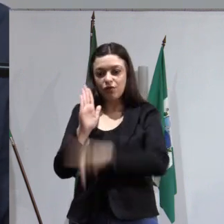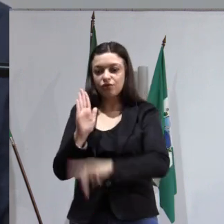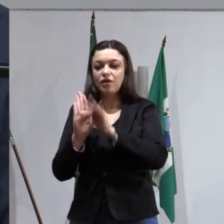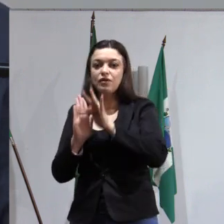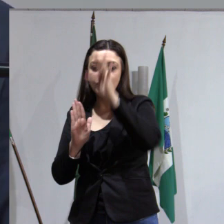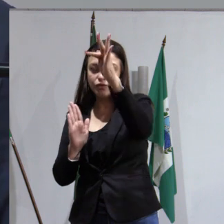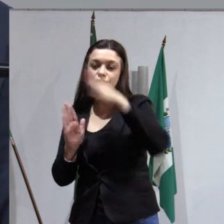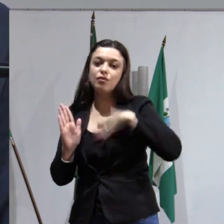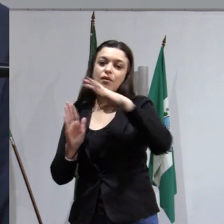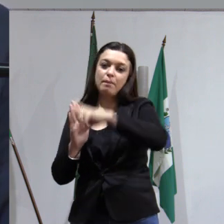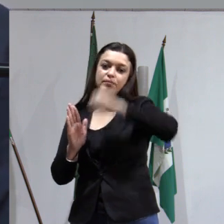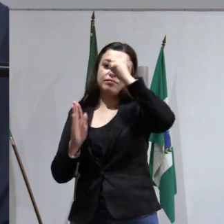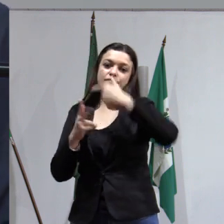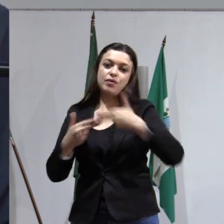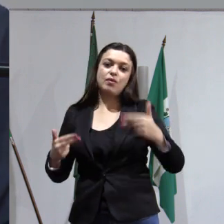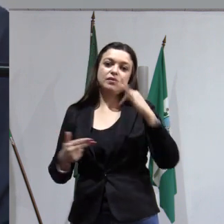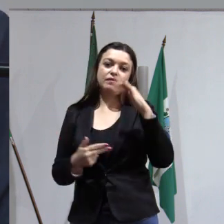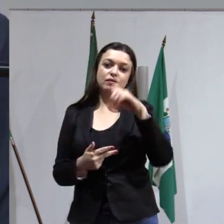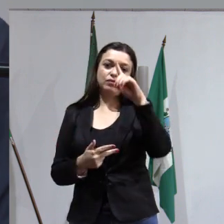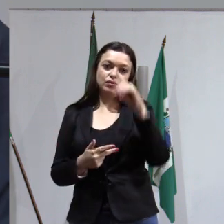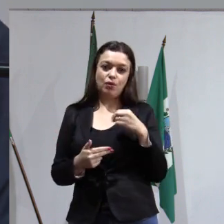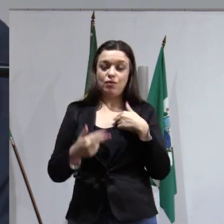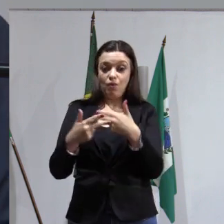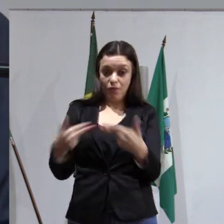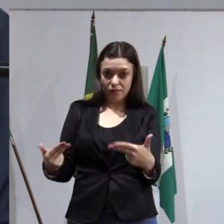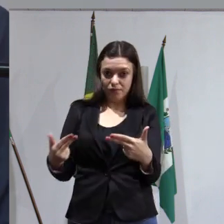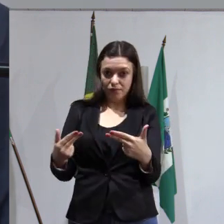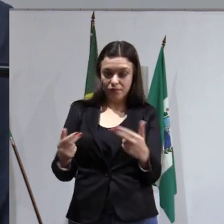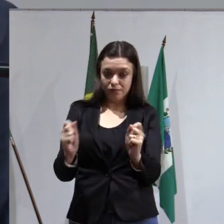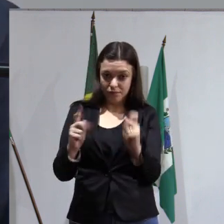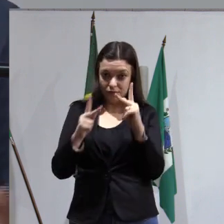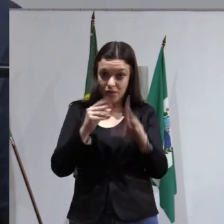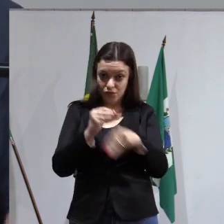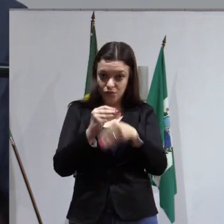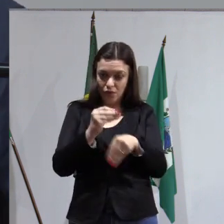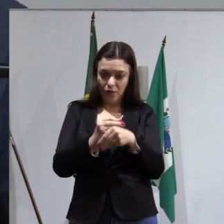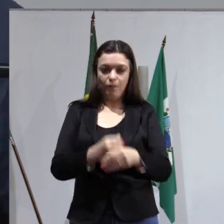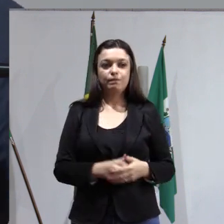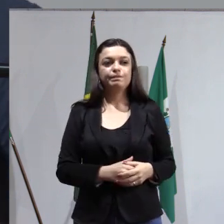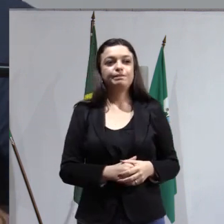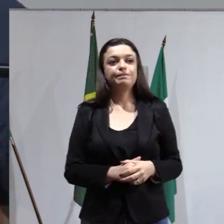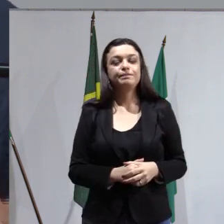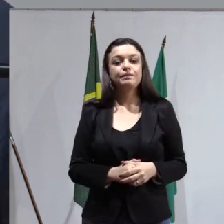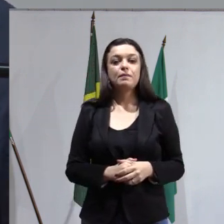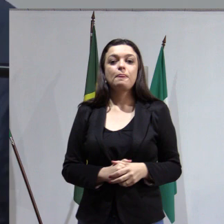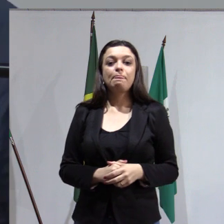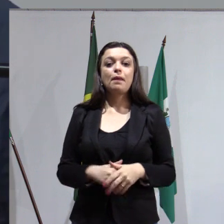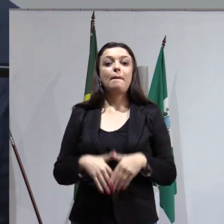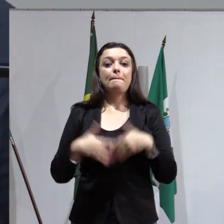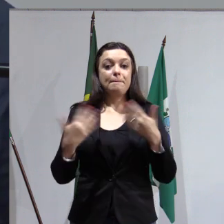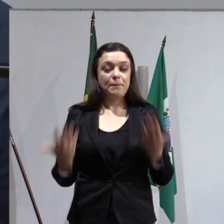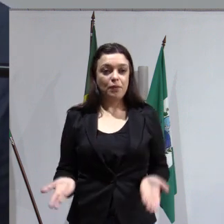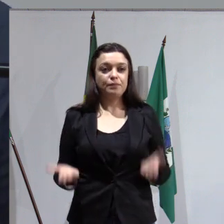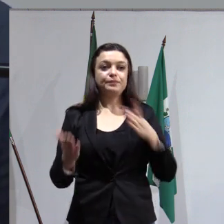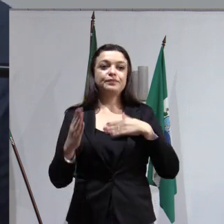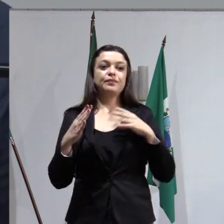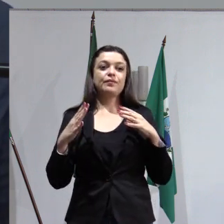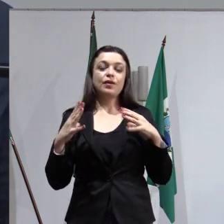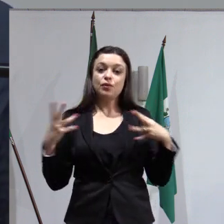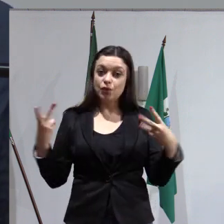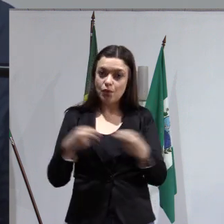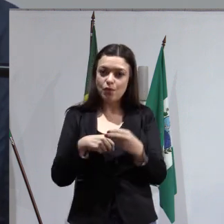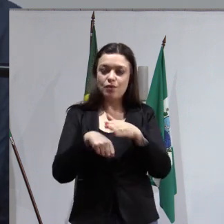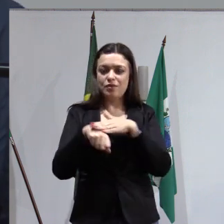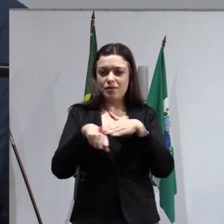vão ter acesso a esses fundos e a esses recursos adicionais. Bom, toda essa conversa, né, eu